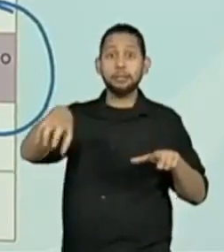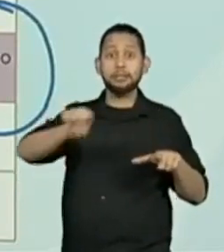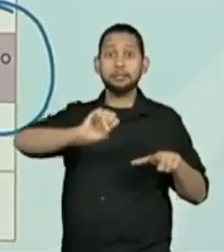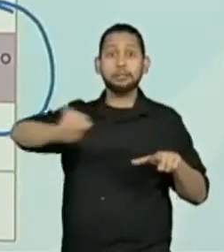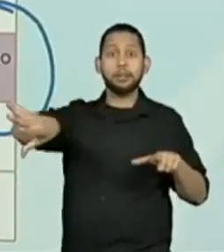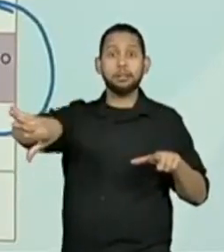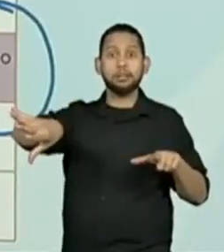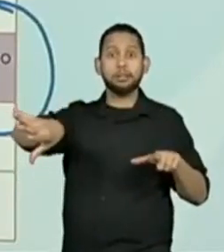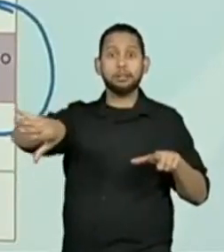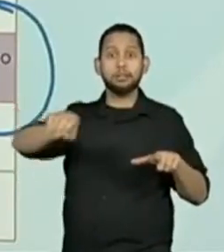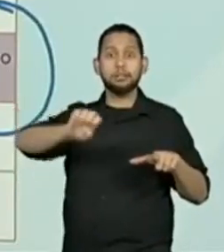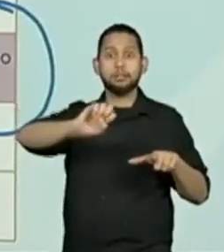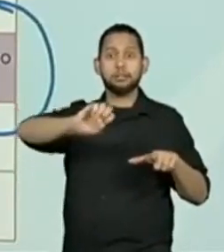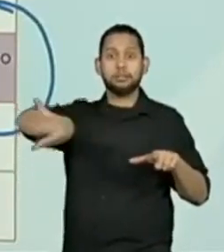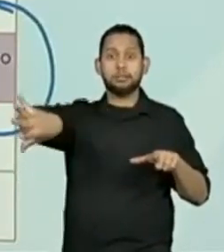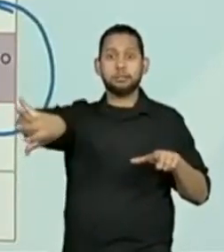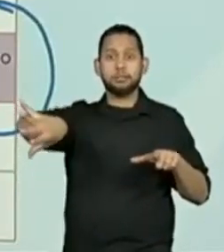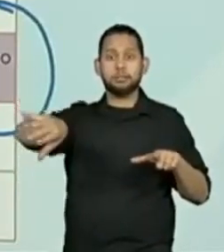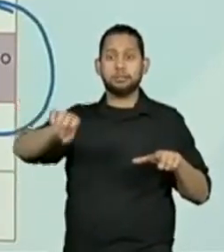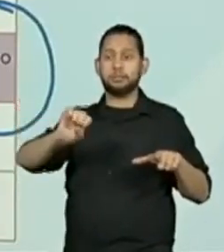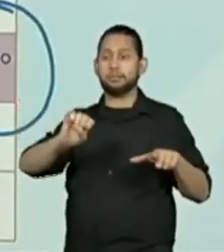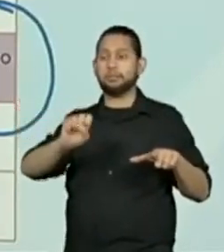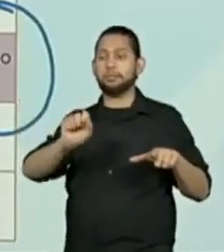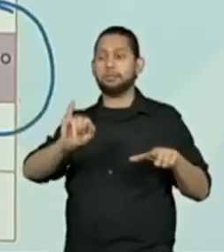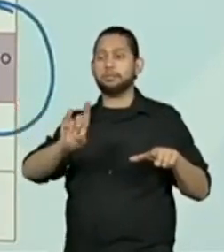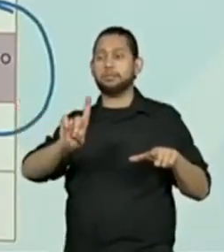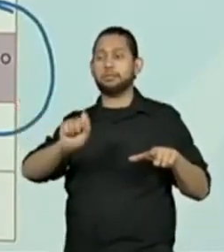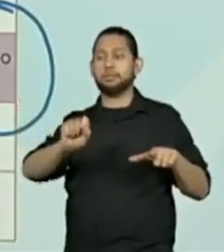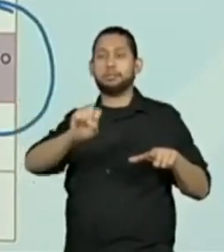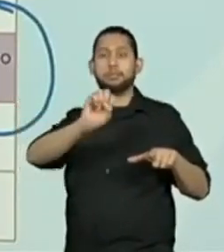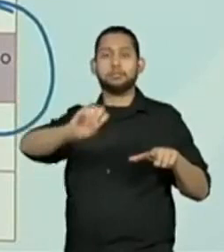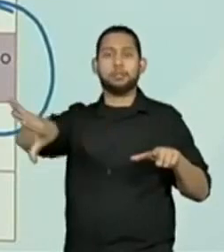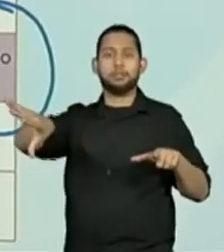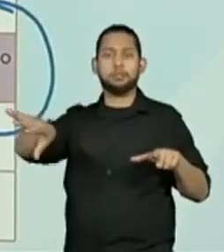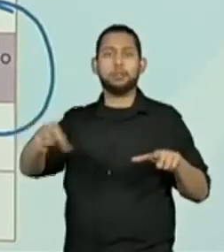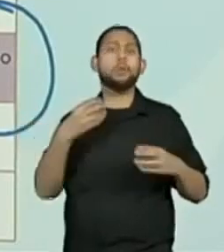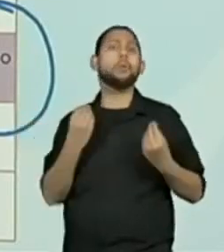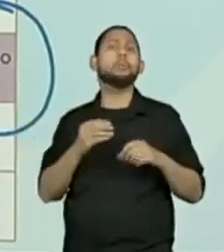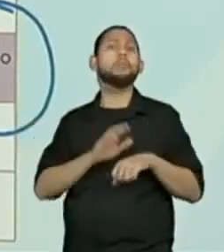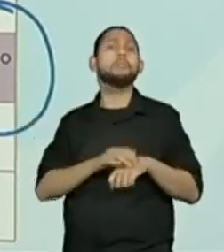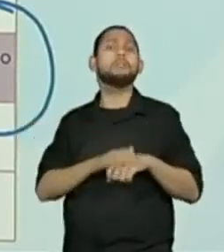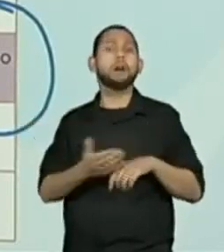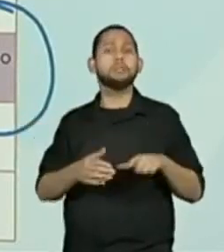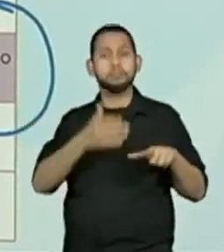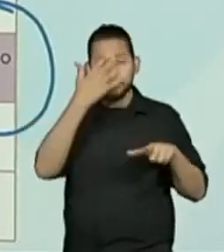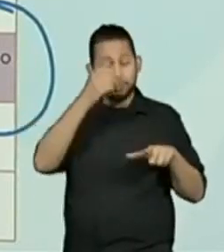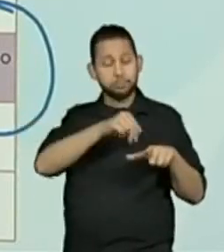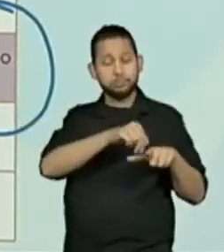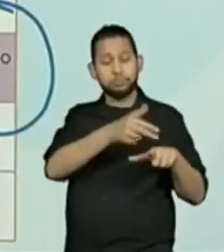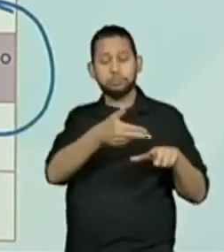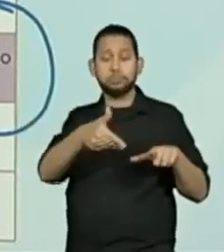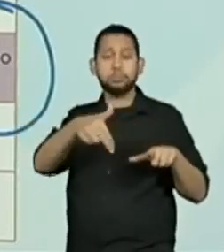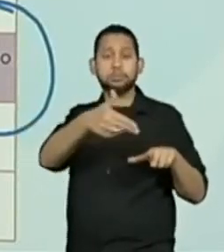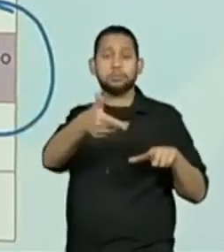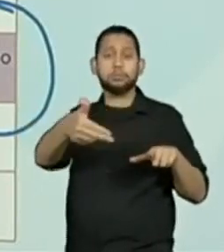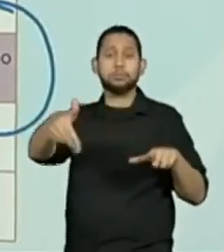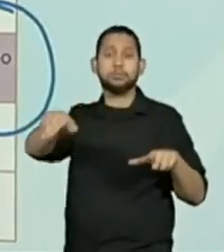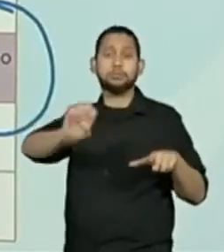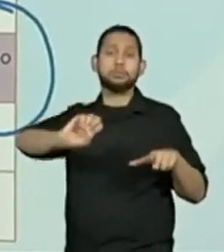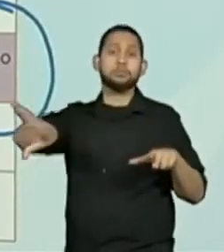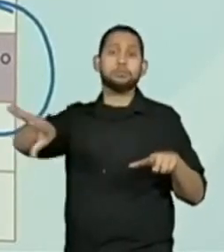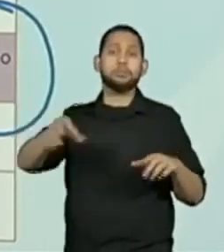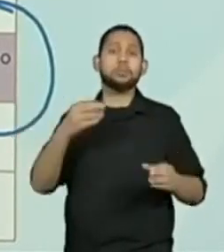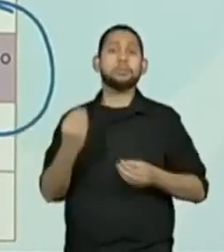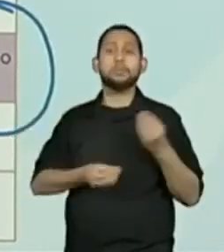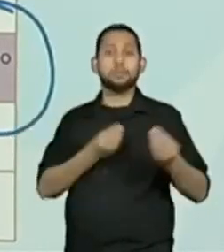Certo? Como eu poderia fazer isso? Vamos lá. Eu vou facilitar. Vou dar todas essas coordenadas para vocês.